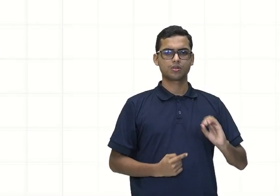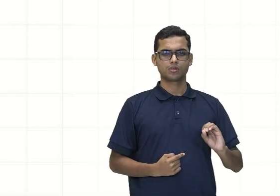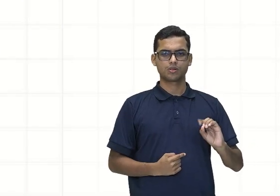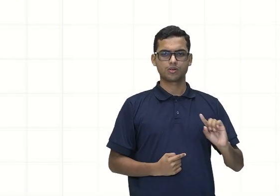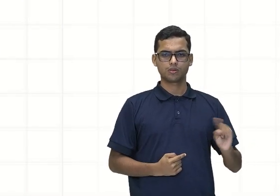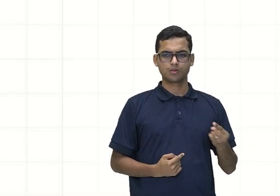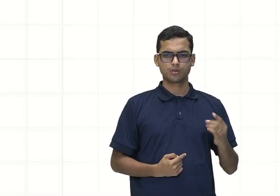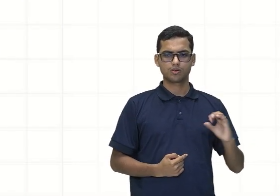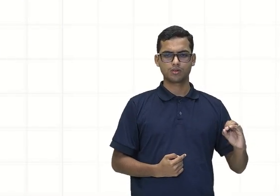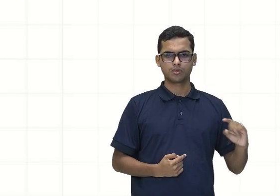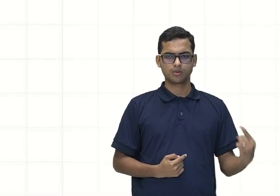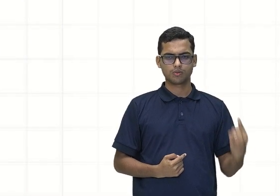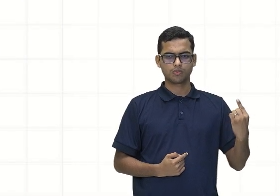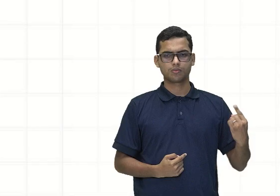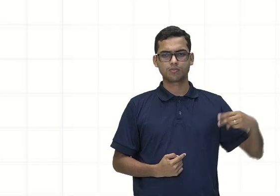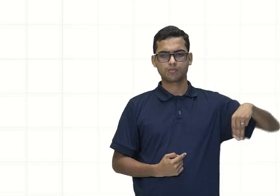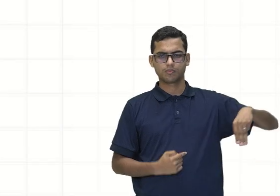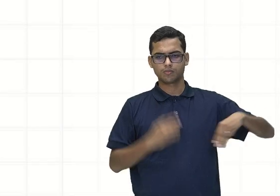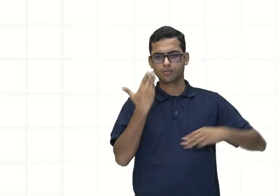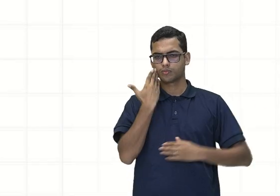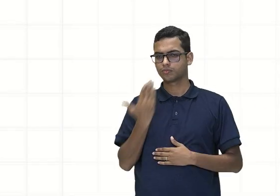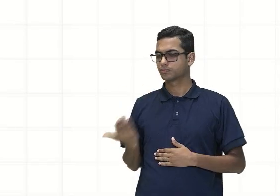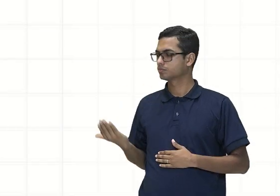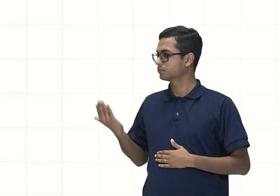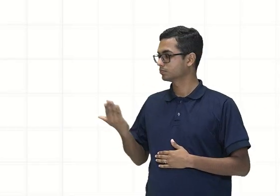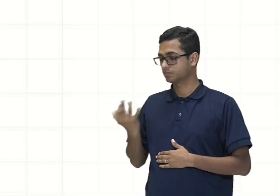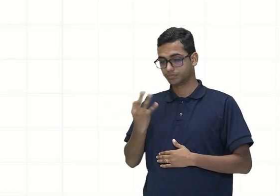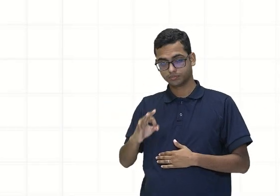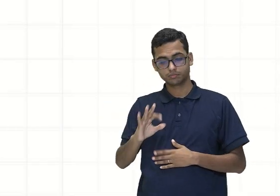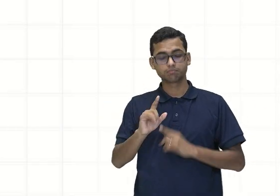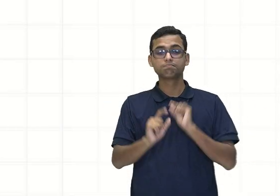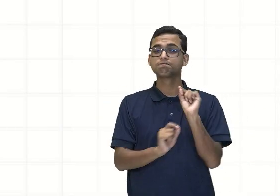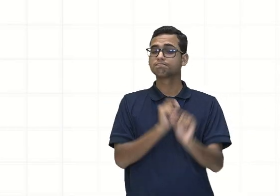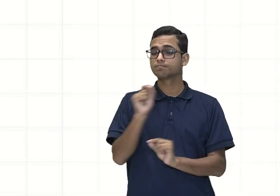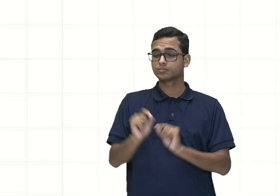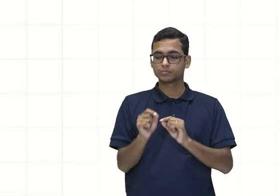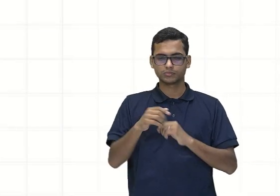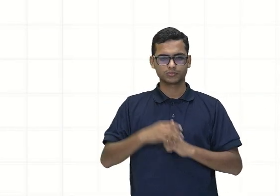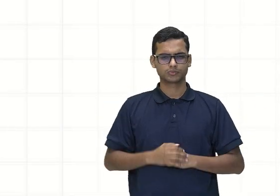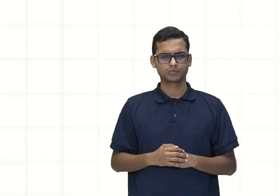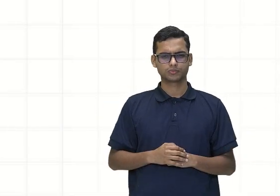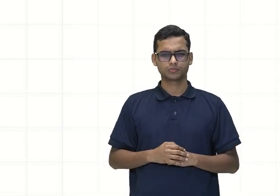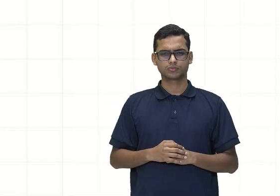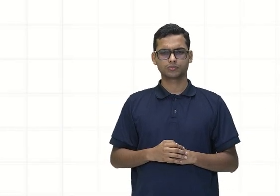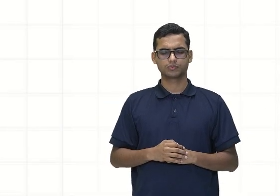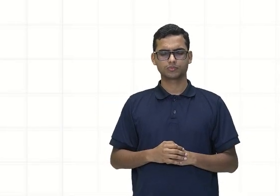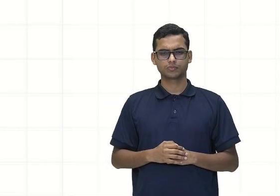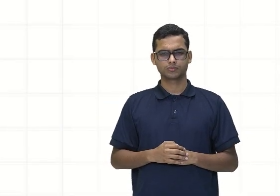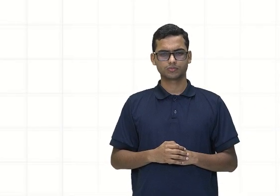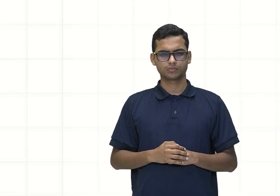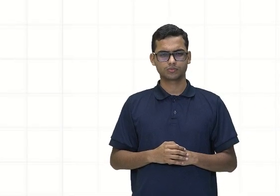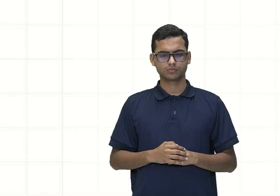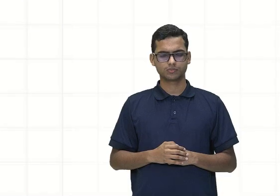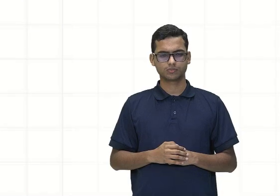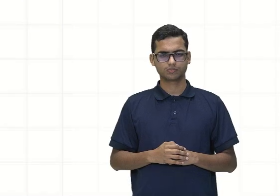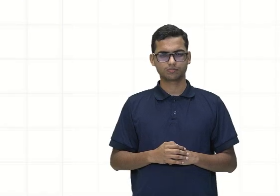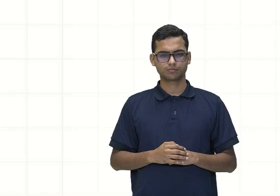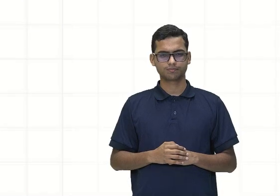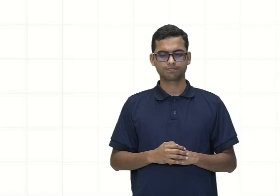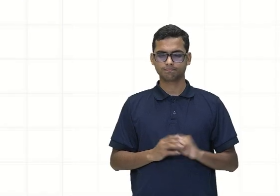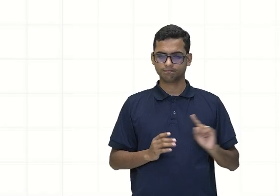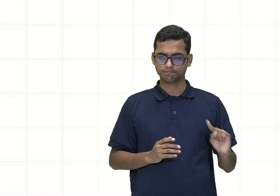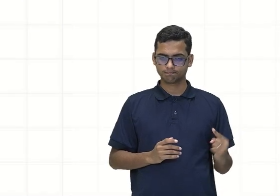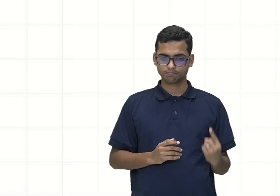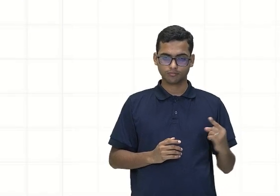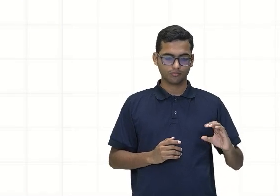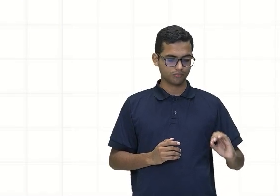0,01 metro. Ou seja, ele é 1/100º de metro. Para eu